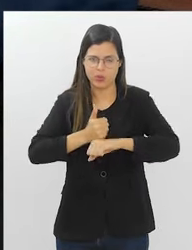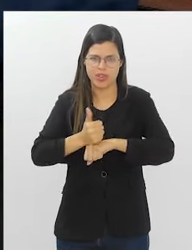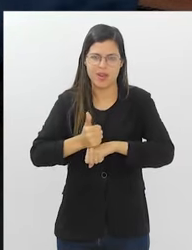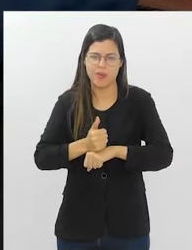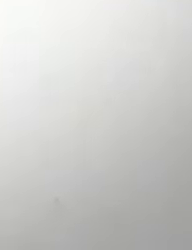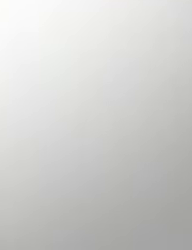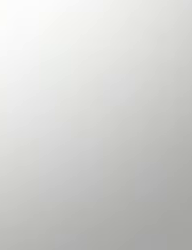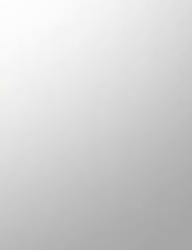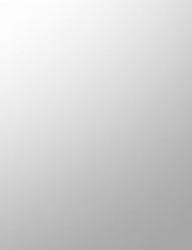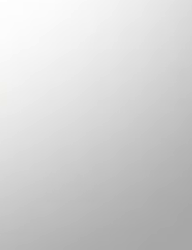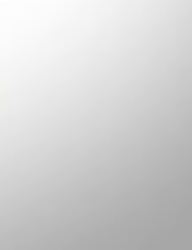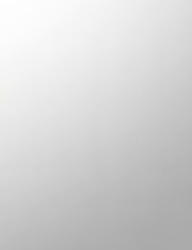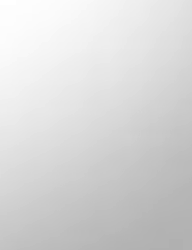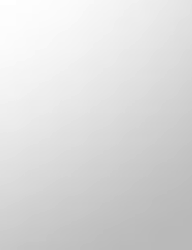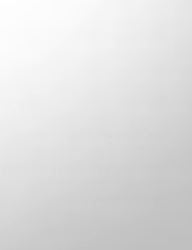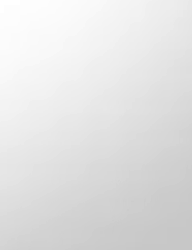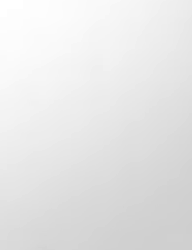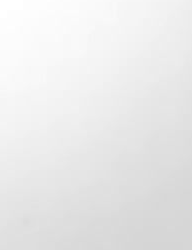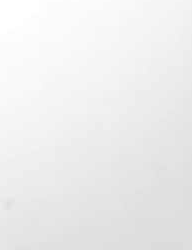Alexandre.